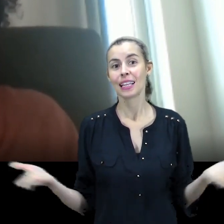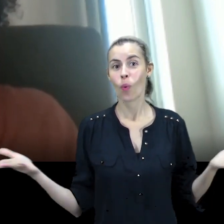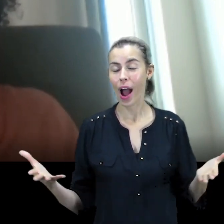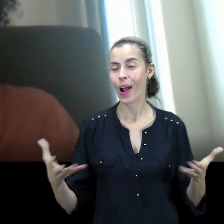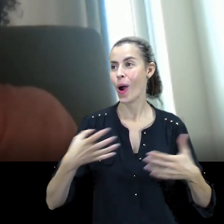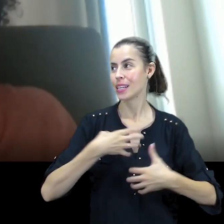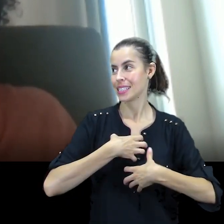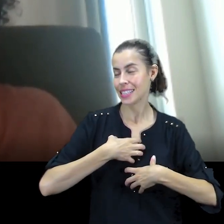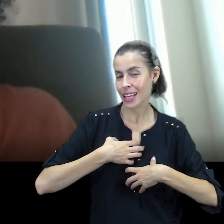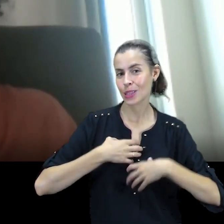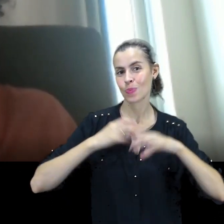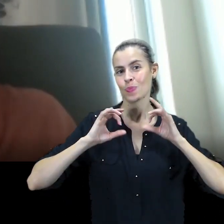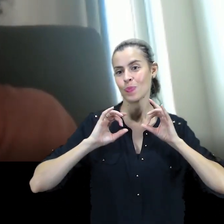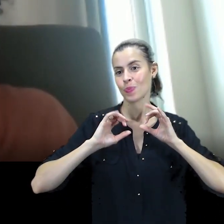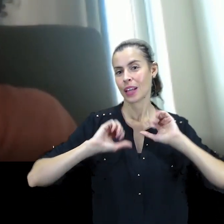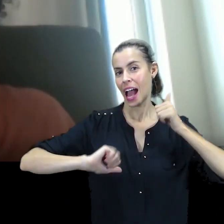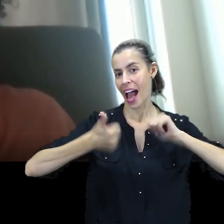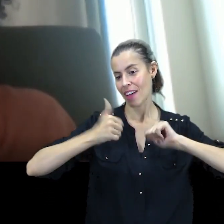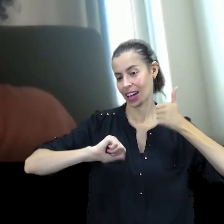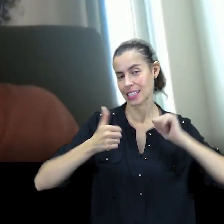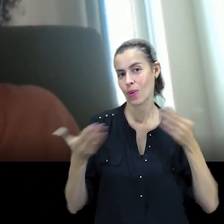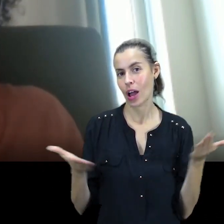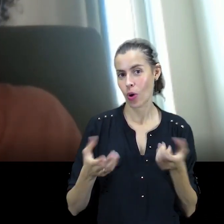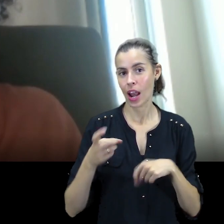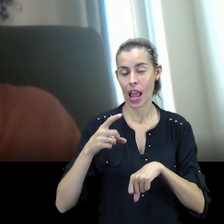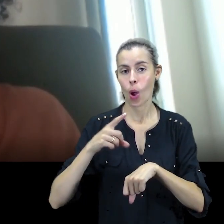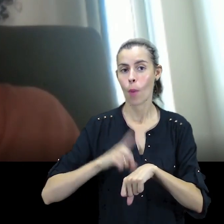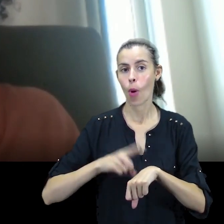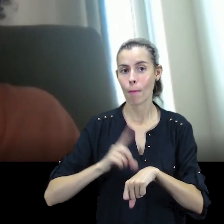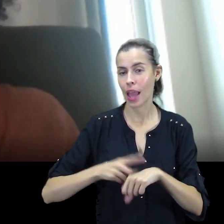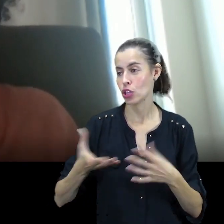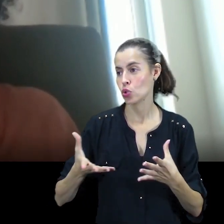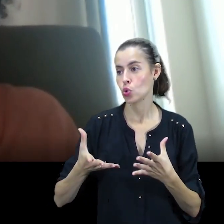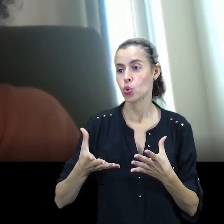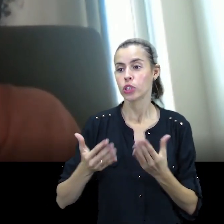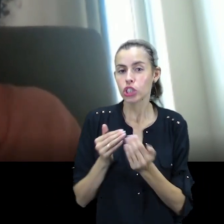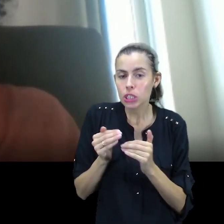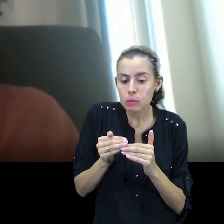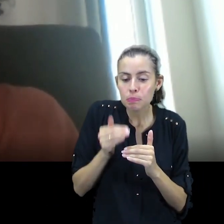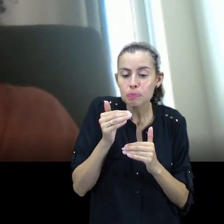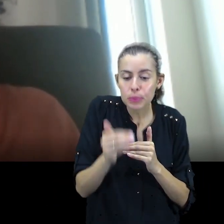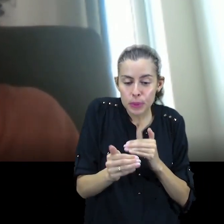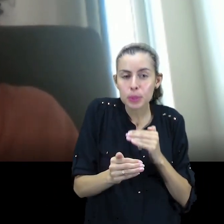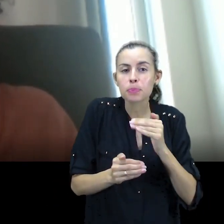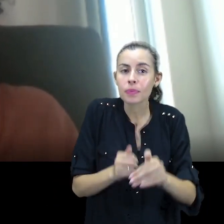resoluções, ainda está acontecendo, né? Inclusive, assim, no caso da extensão, tem